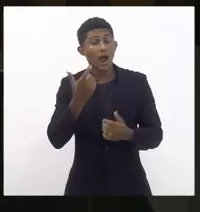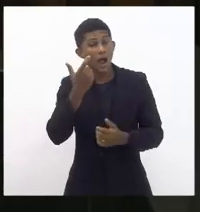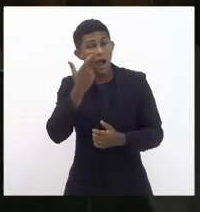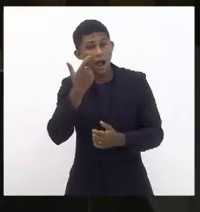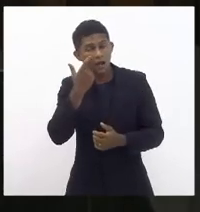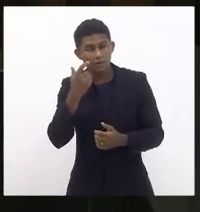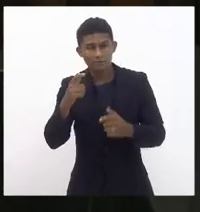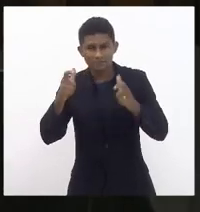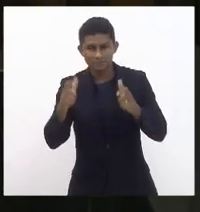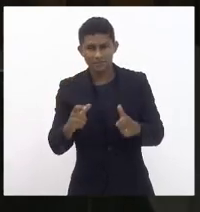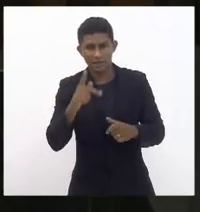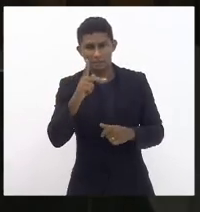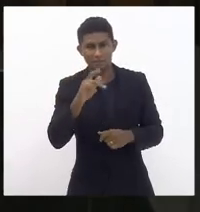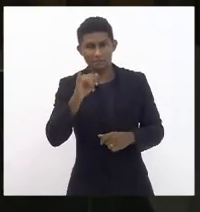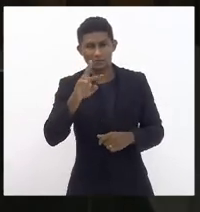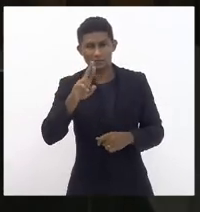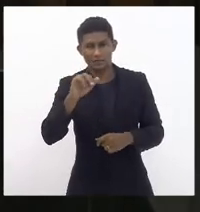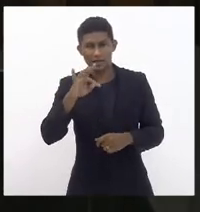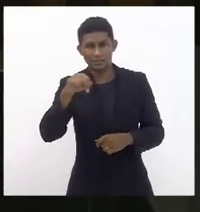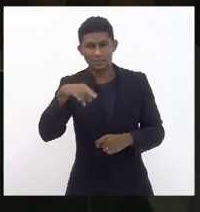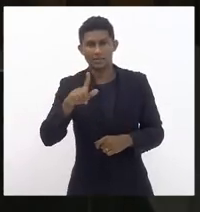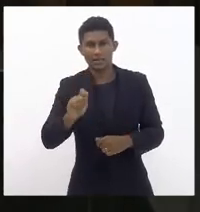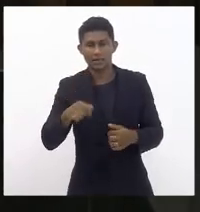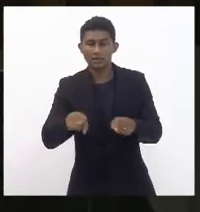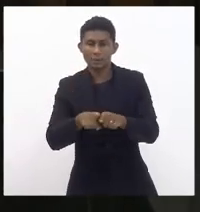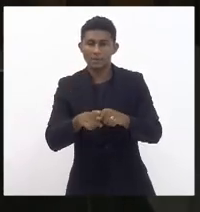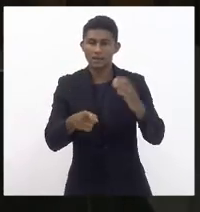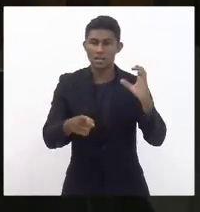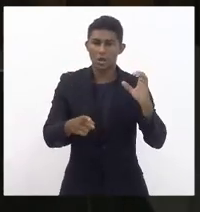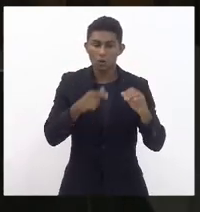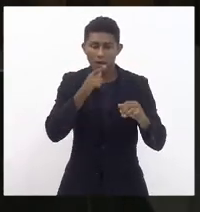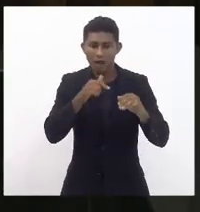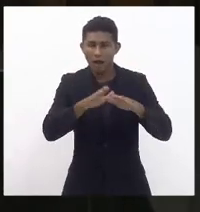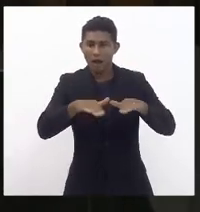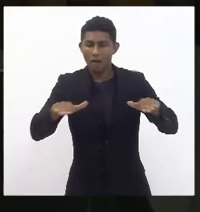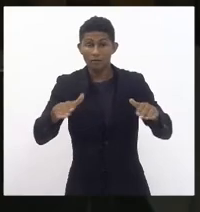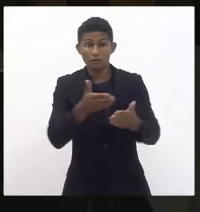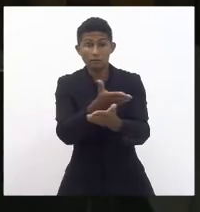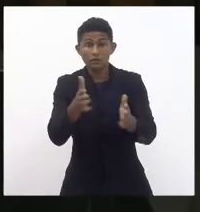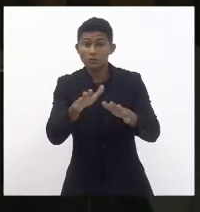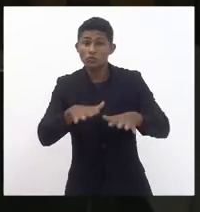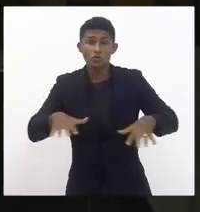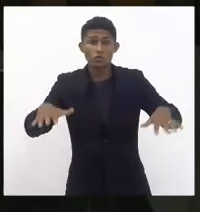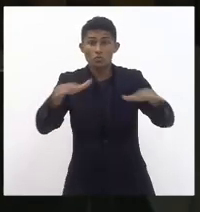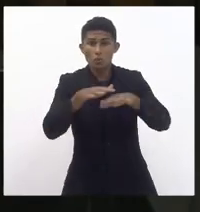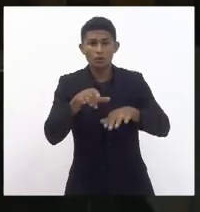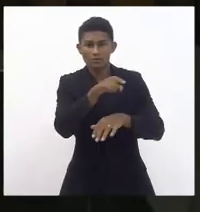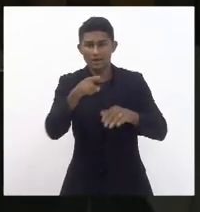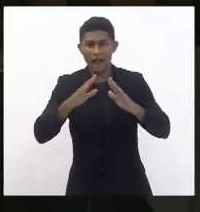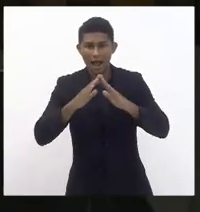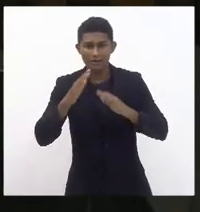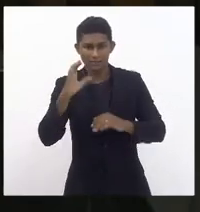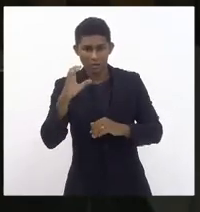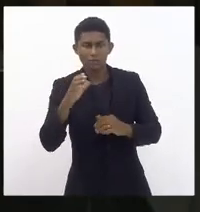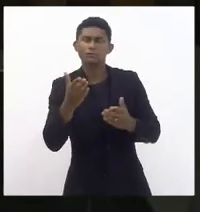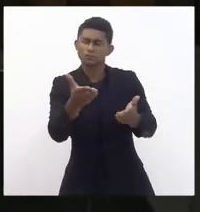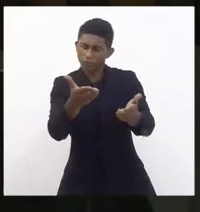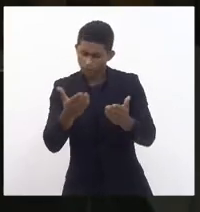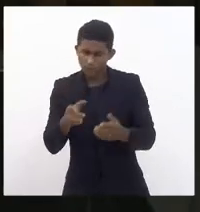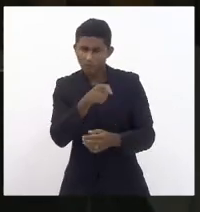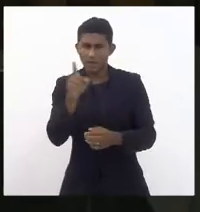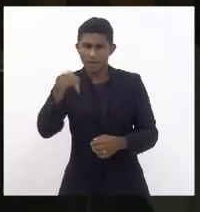de Piratininga em Niterói então convido a todos os moradores da cidade de Niterói que estejam que o presente que são instrumentos